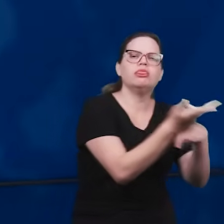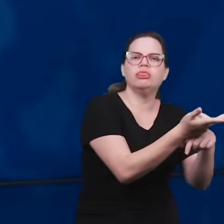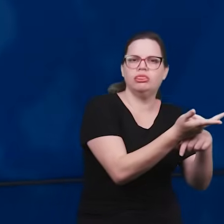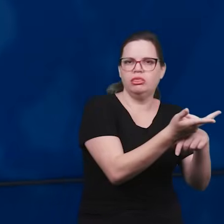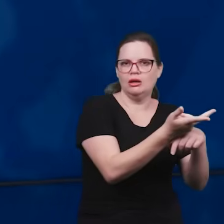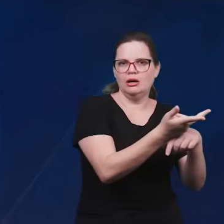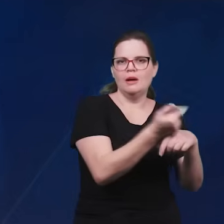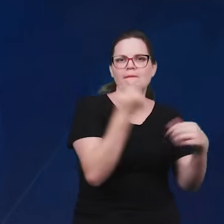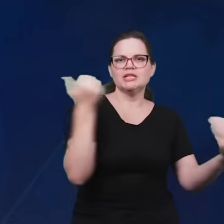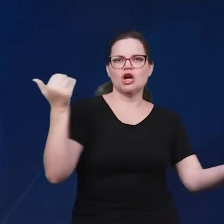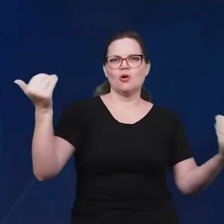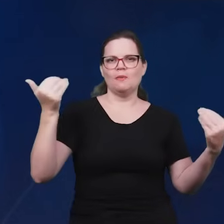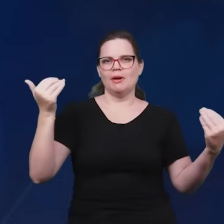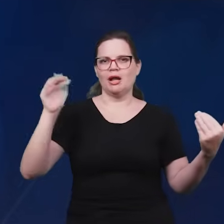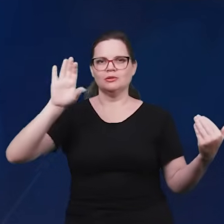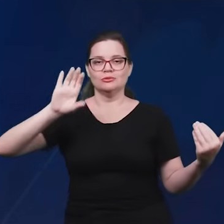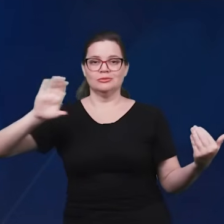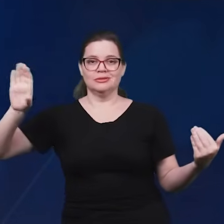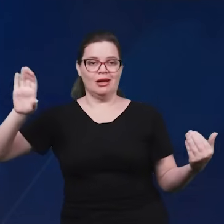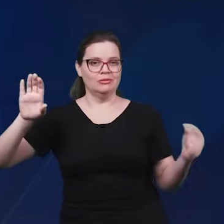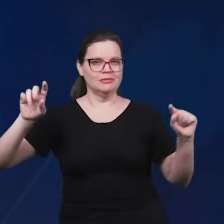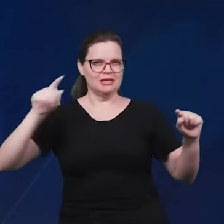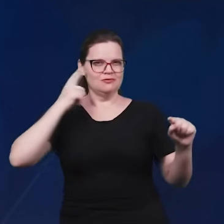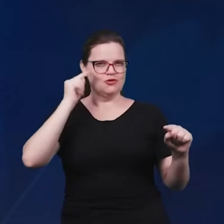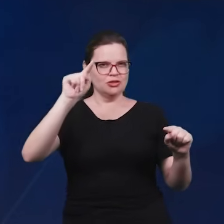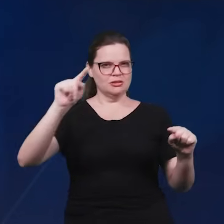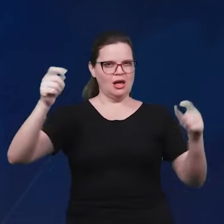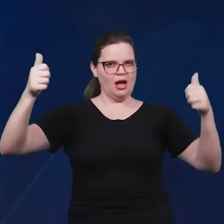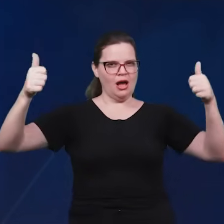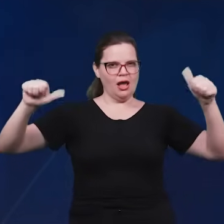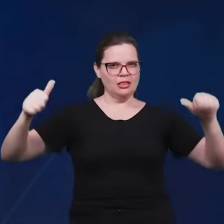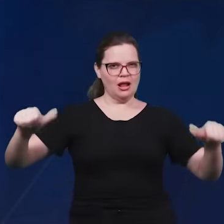eterna. Faça então uma avaliação